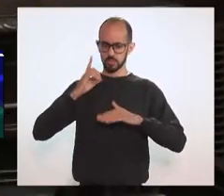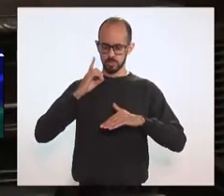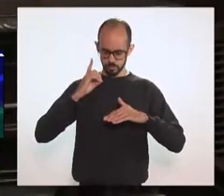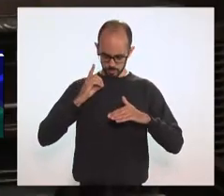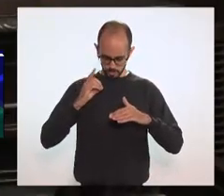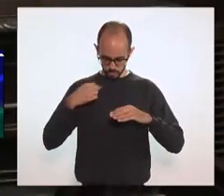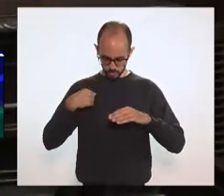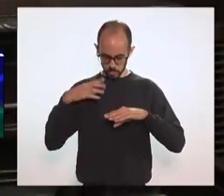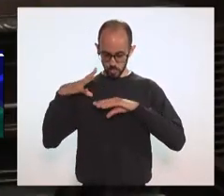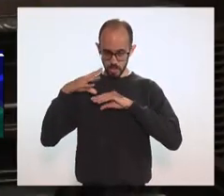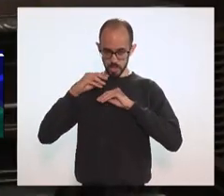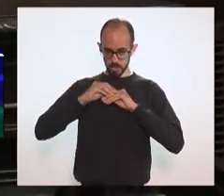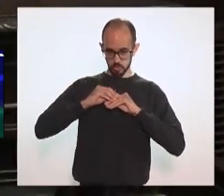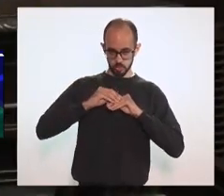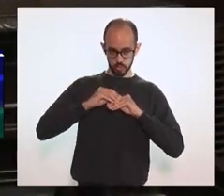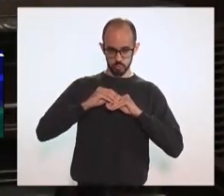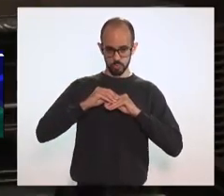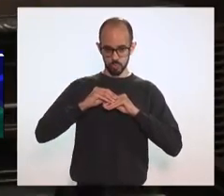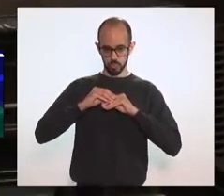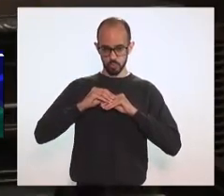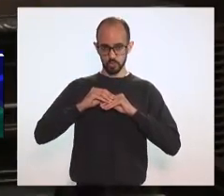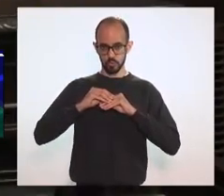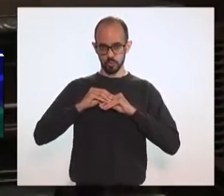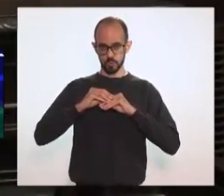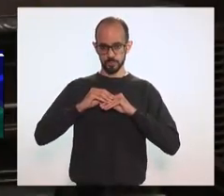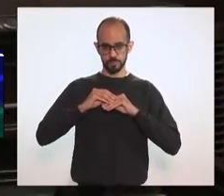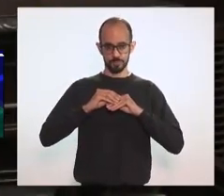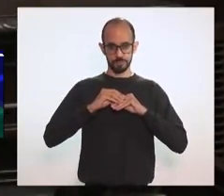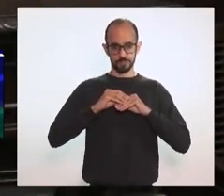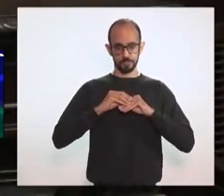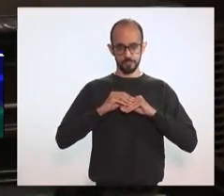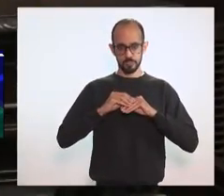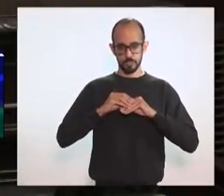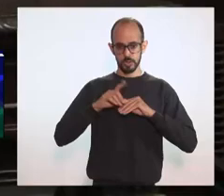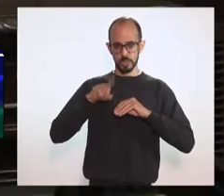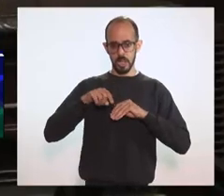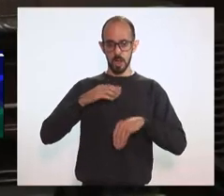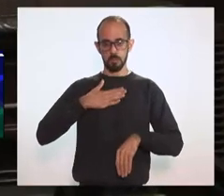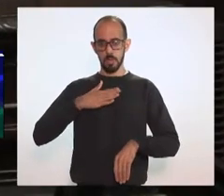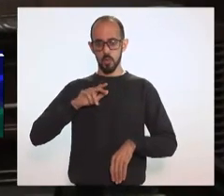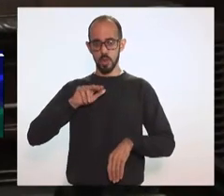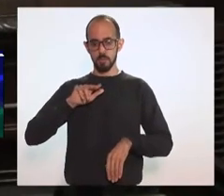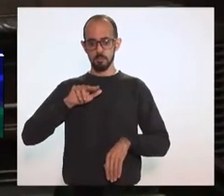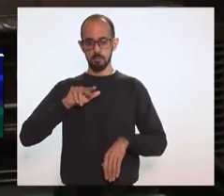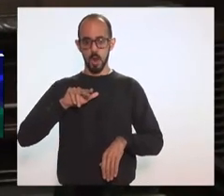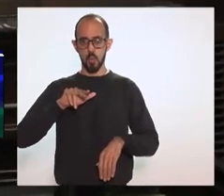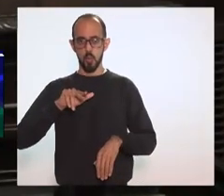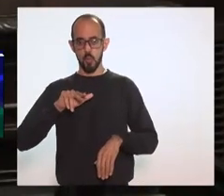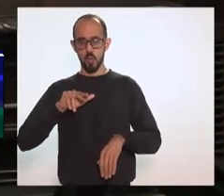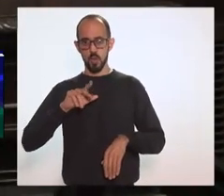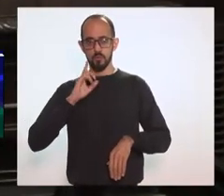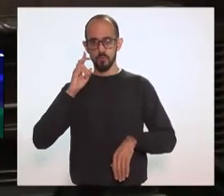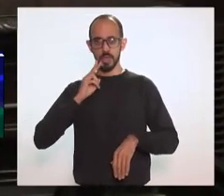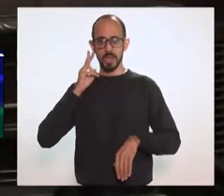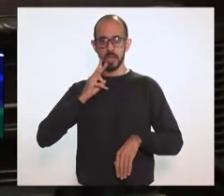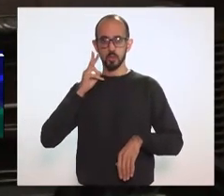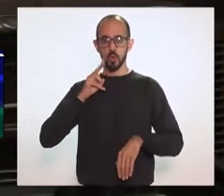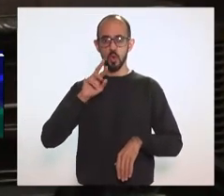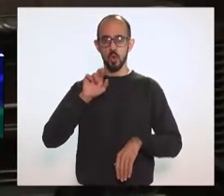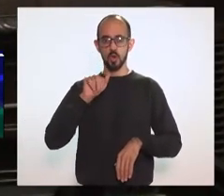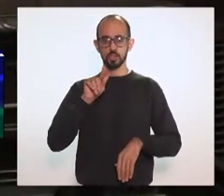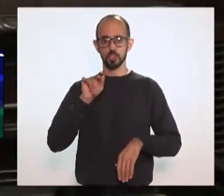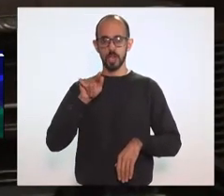essas pautas, as pautas também que tenho a honra de ter o meu irmão na Câmara Municipal, o vereador Dr. Rogério Amorim,